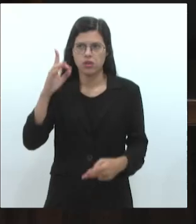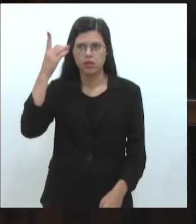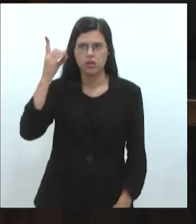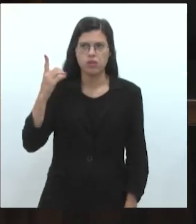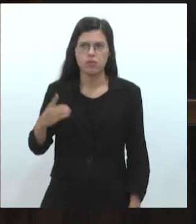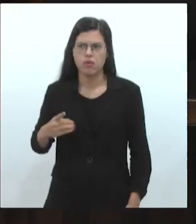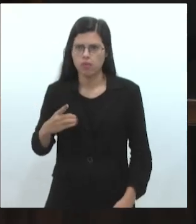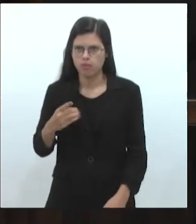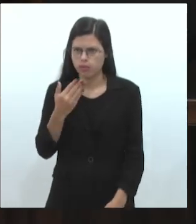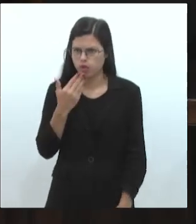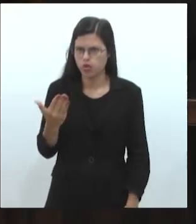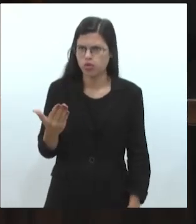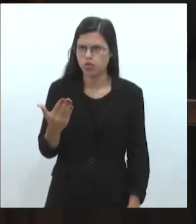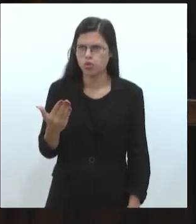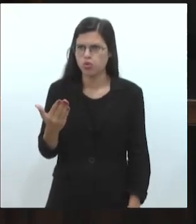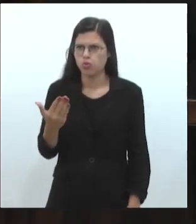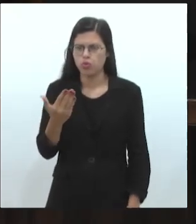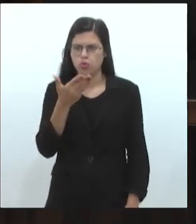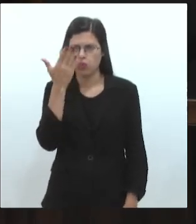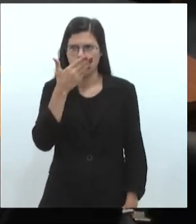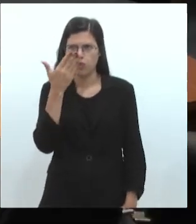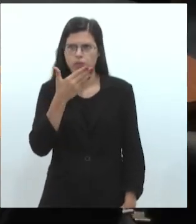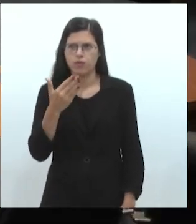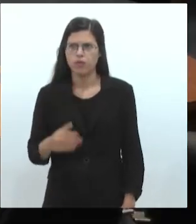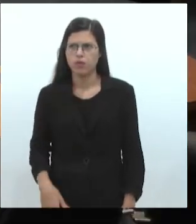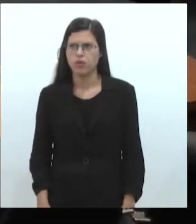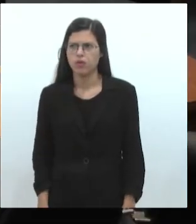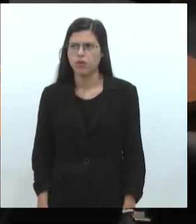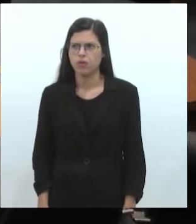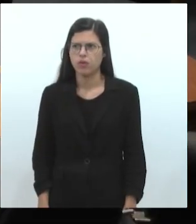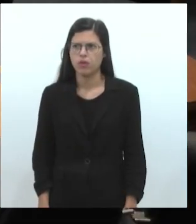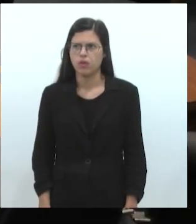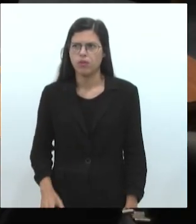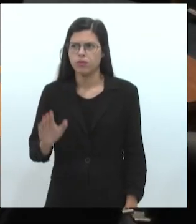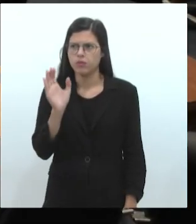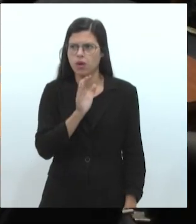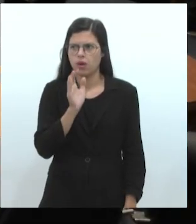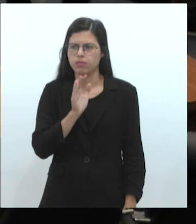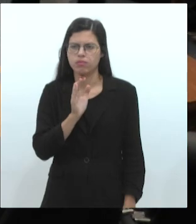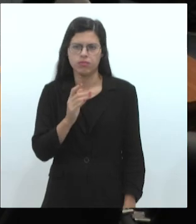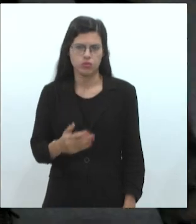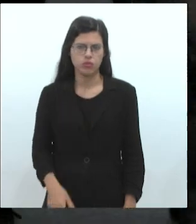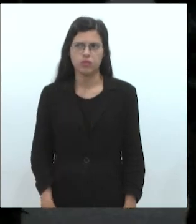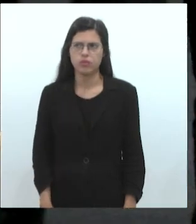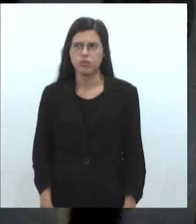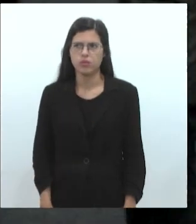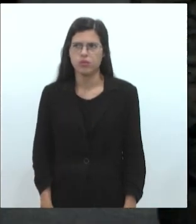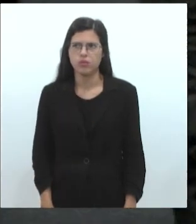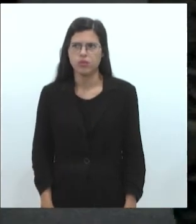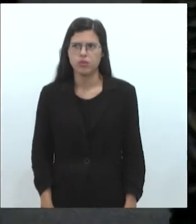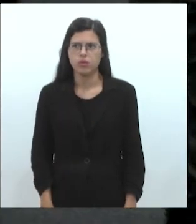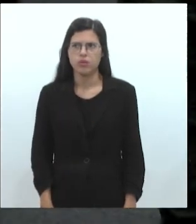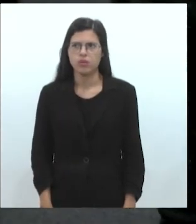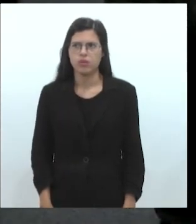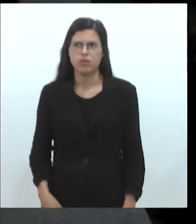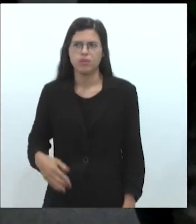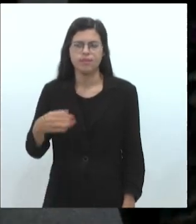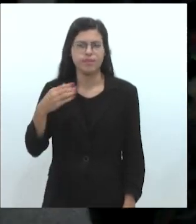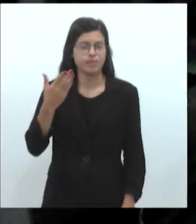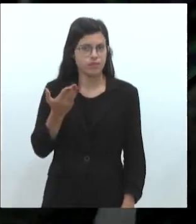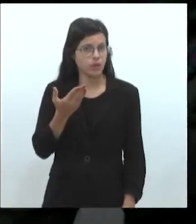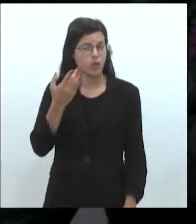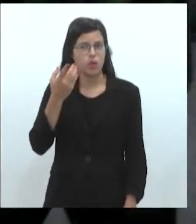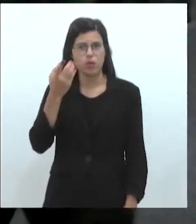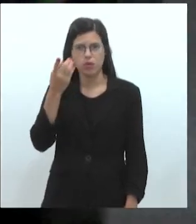não vi. Deputada, me perdoe. É rápido, é muito rápido. Tia Ju, na verdade, o deputado Carlos Mink já